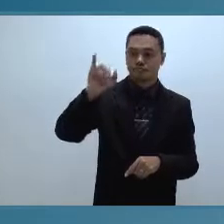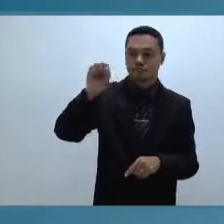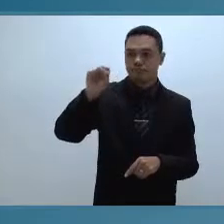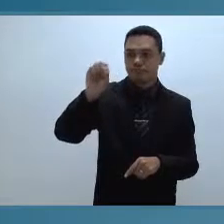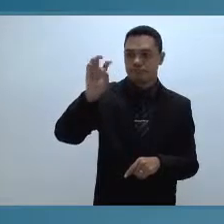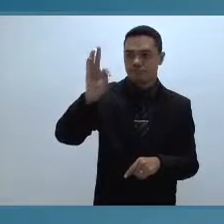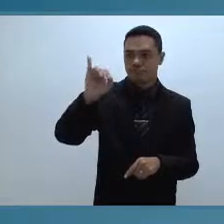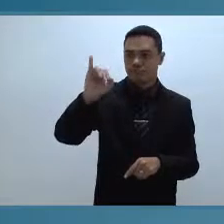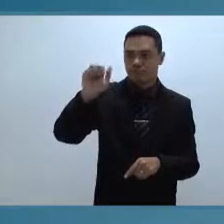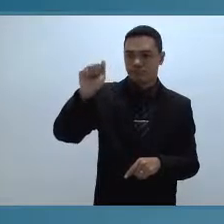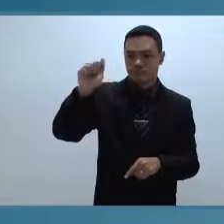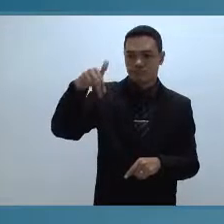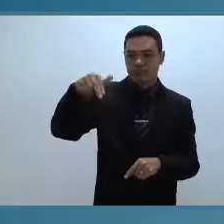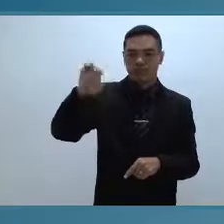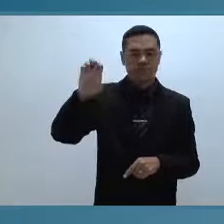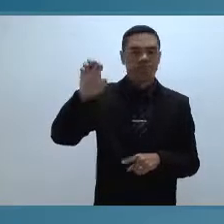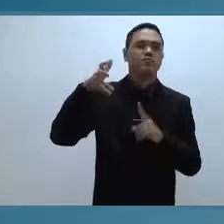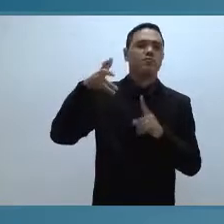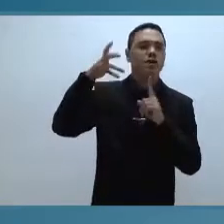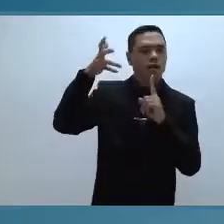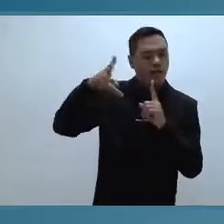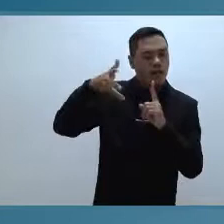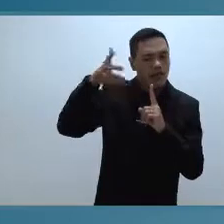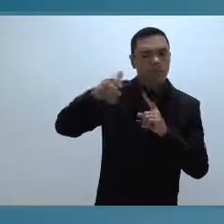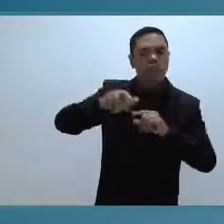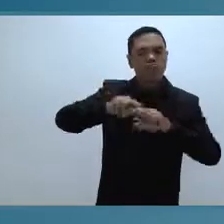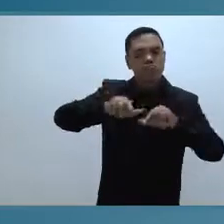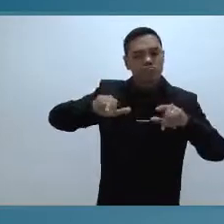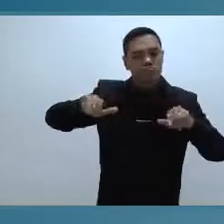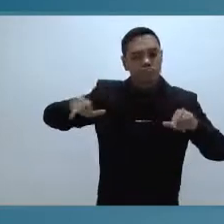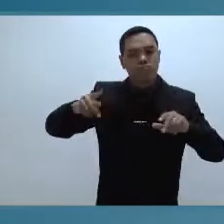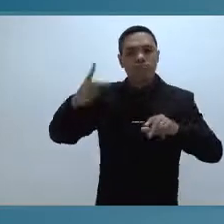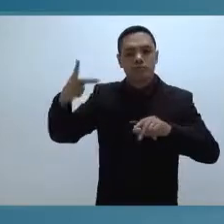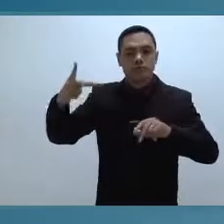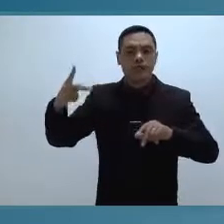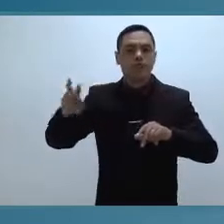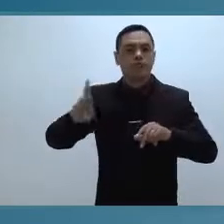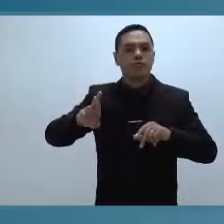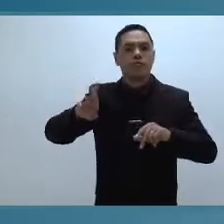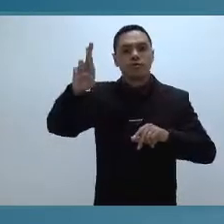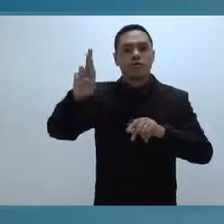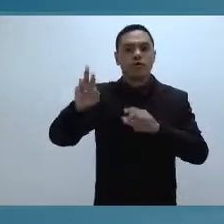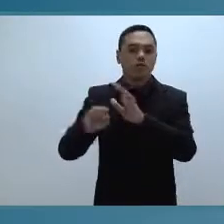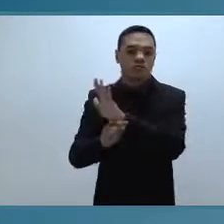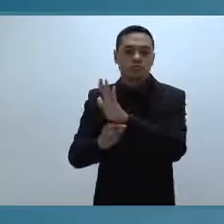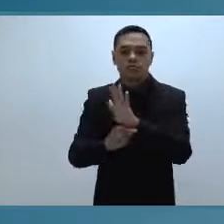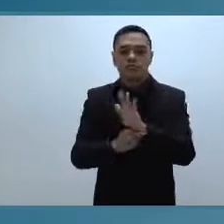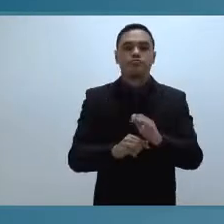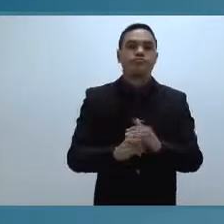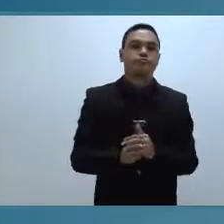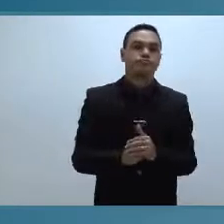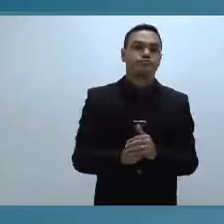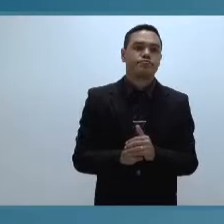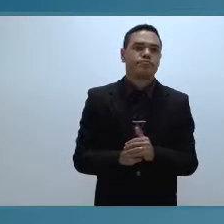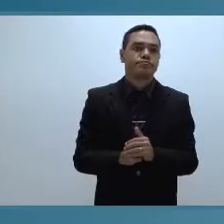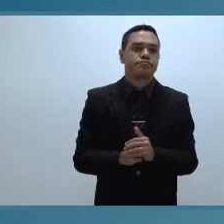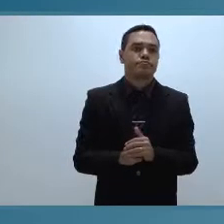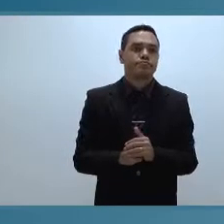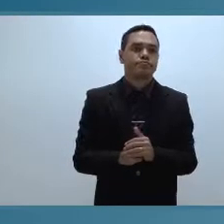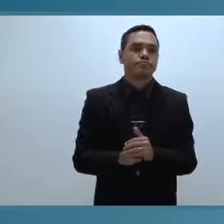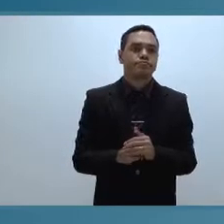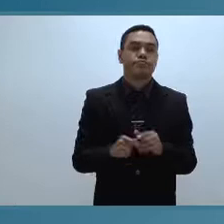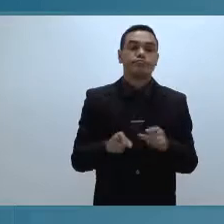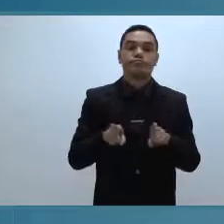sexta-feira, portanto, das 9 às 10 horas, show lésbico. Como manter a